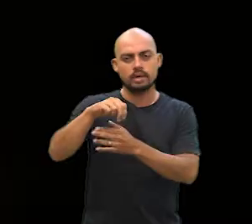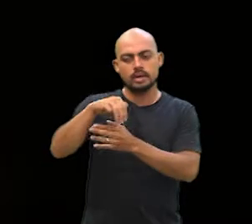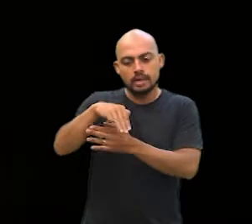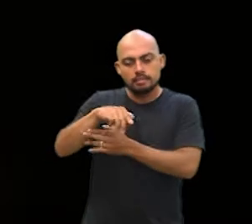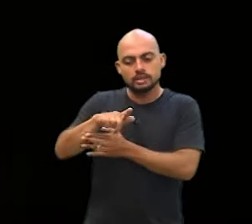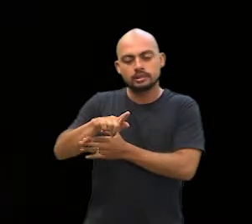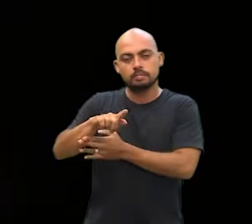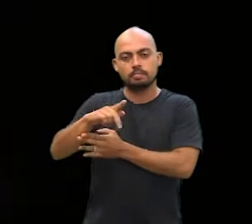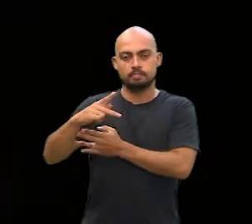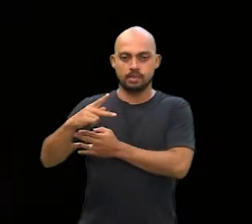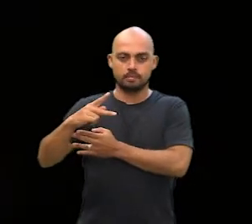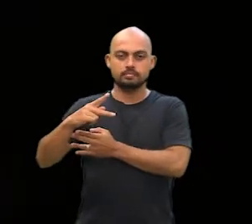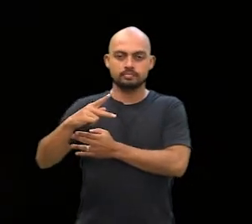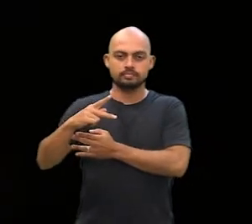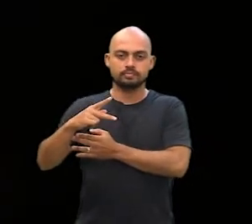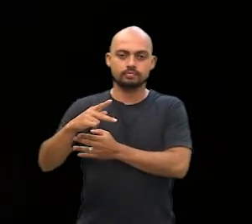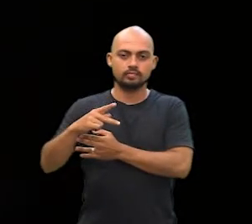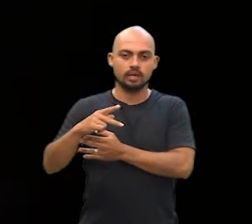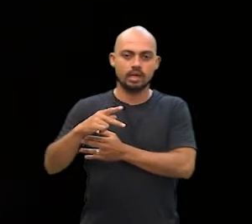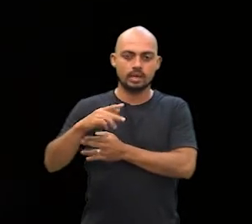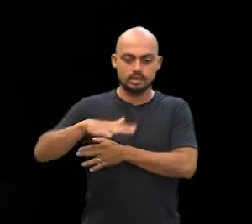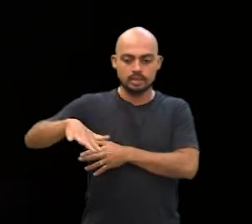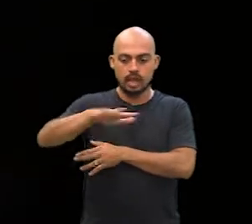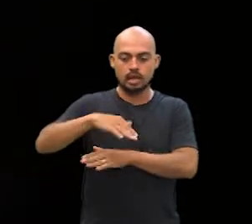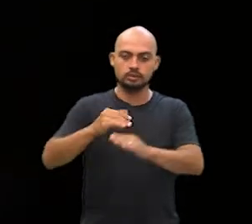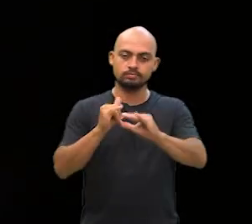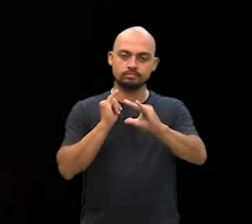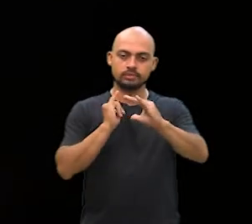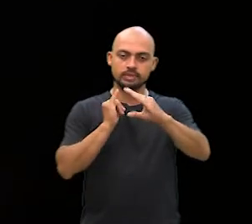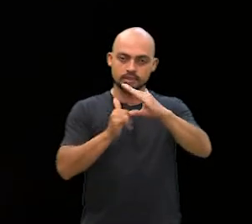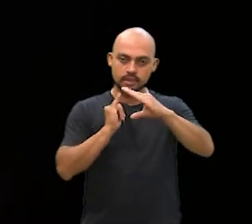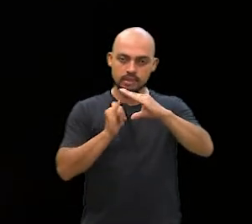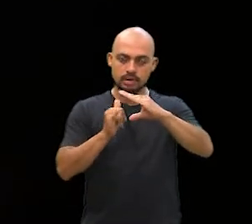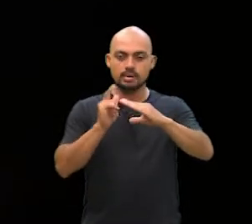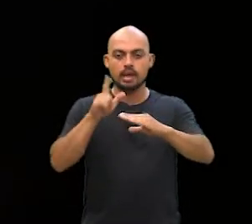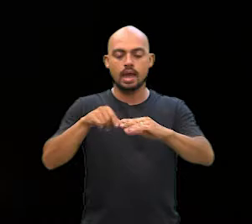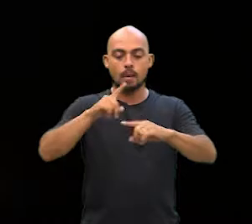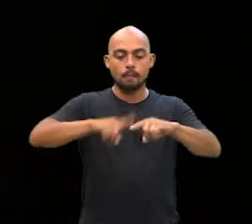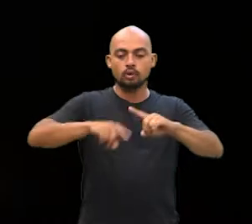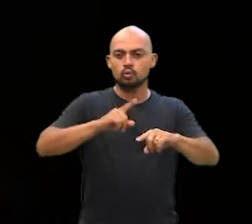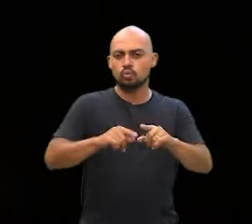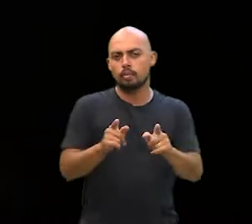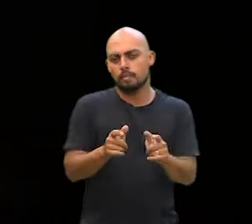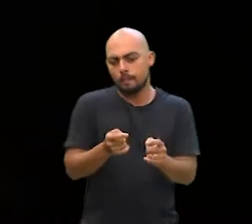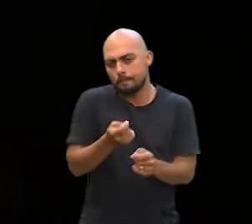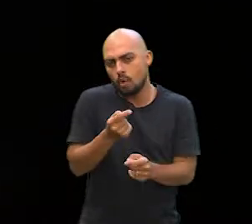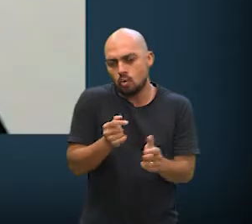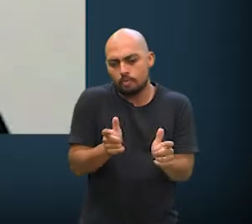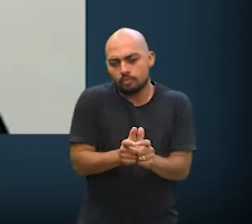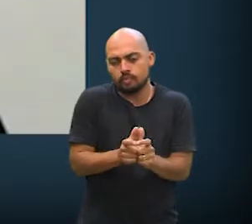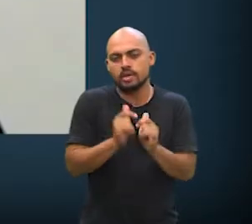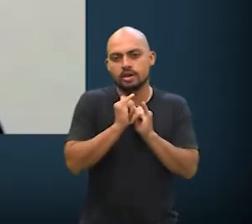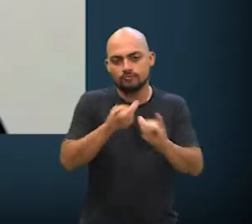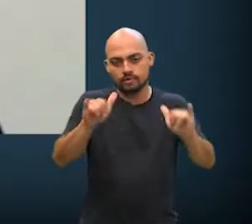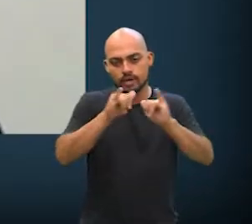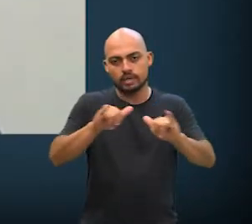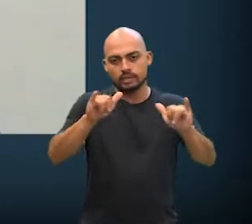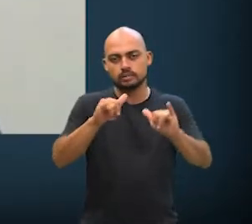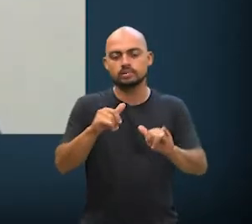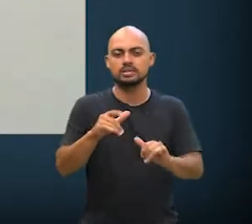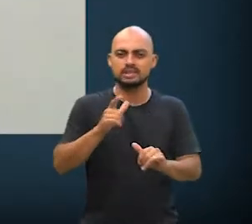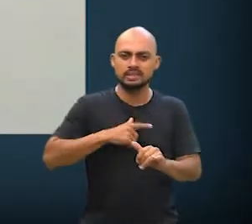dizer na área de startups, que é um produto mínimo viável e que você vai validar ele, né, com